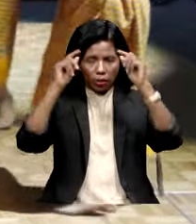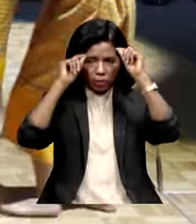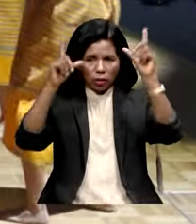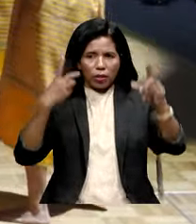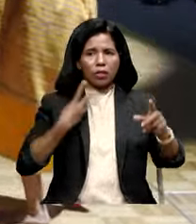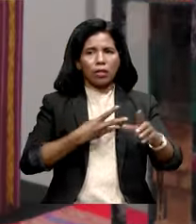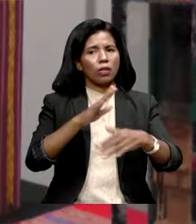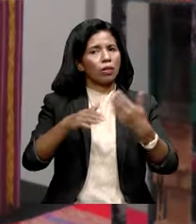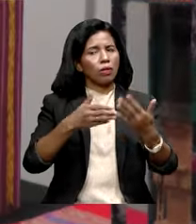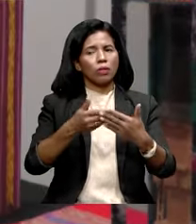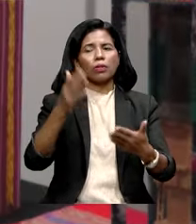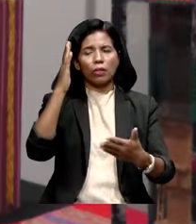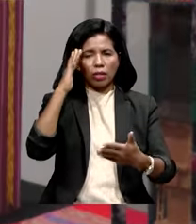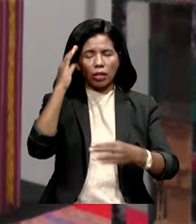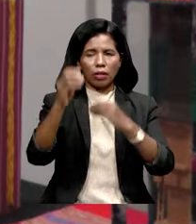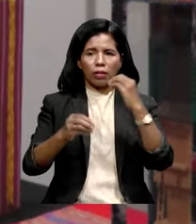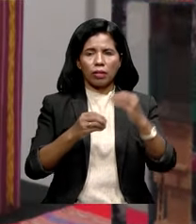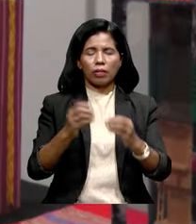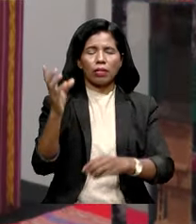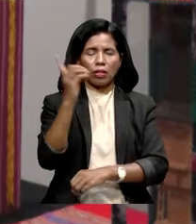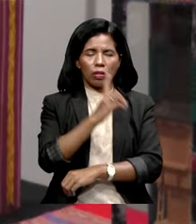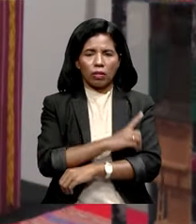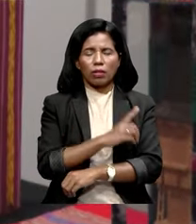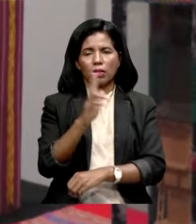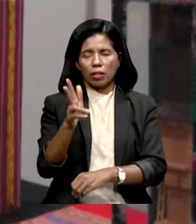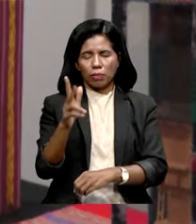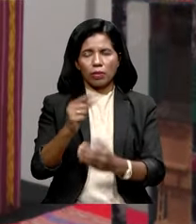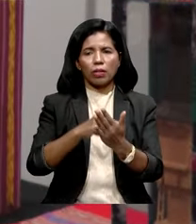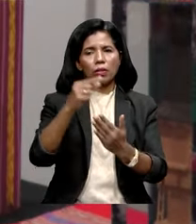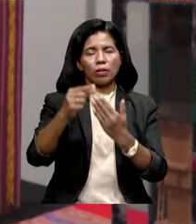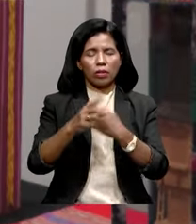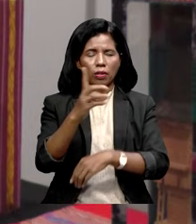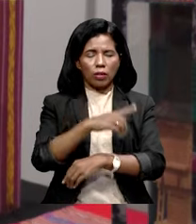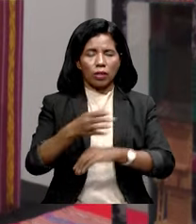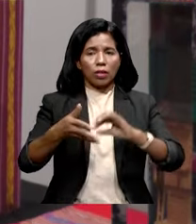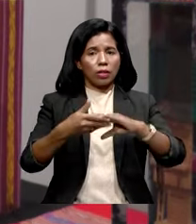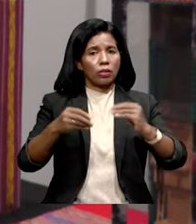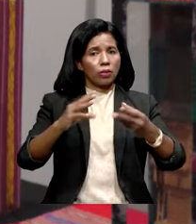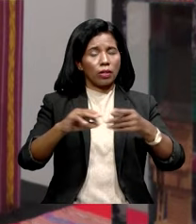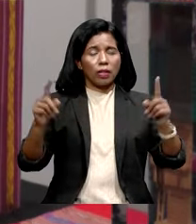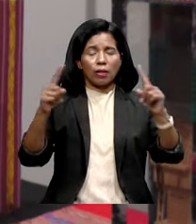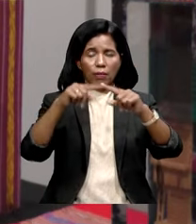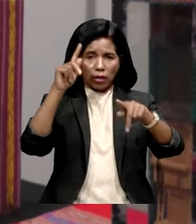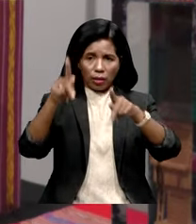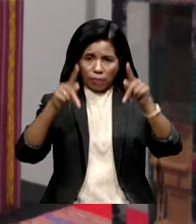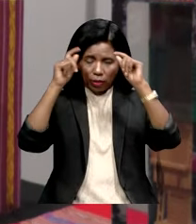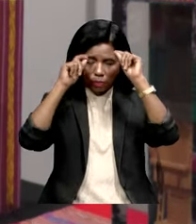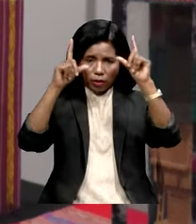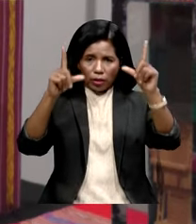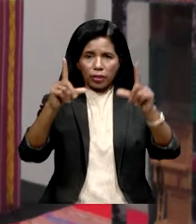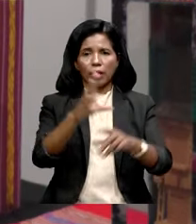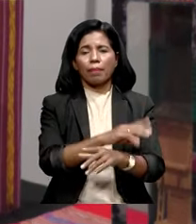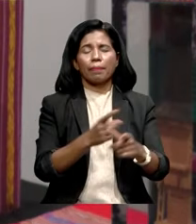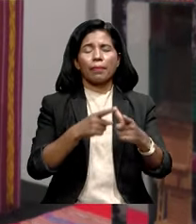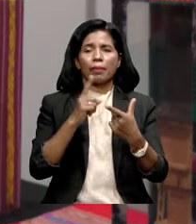tu atende kata 30 de agosto, loro histórico do povo Timor-Leste, dia